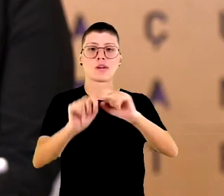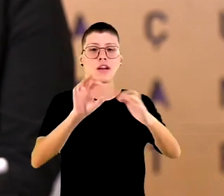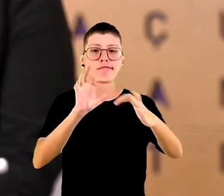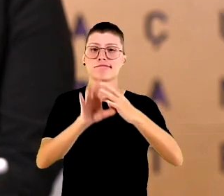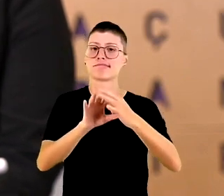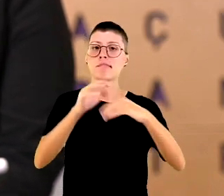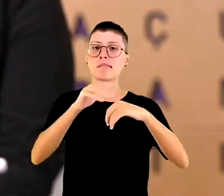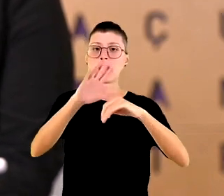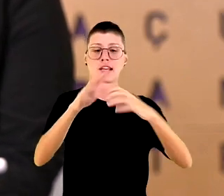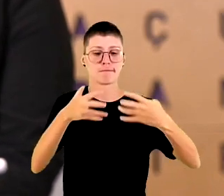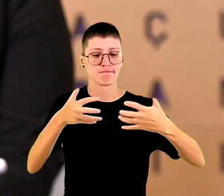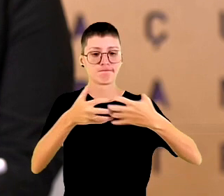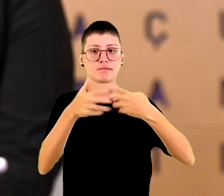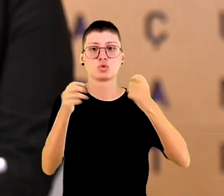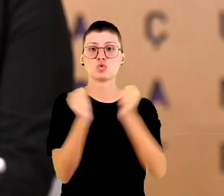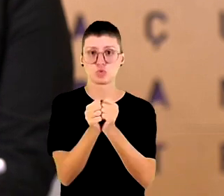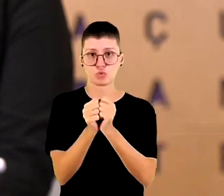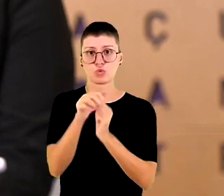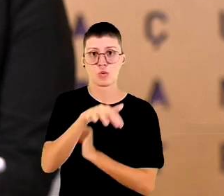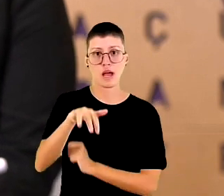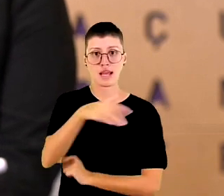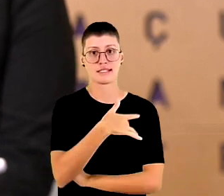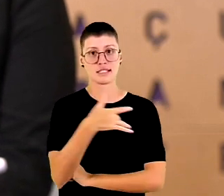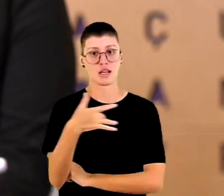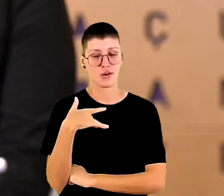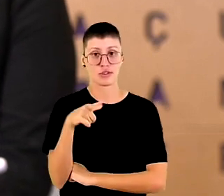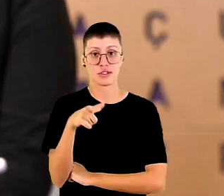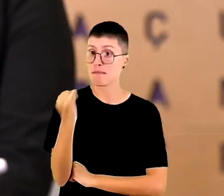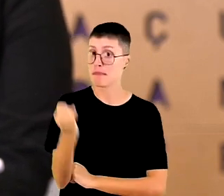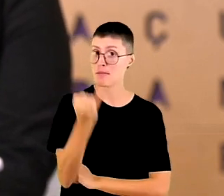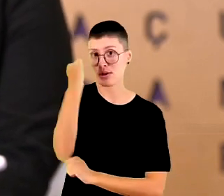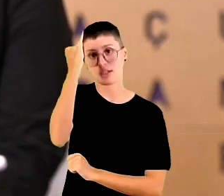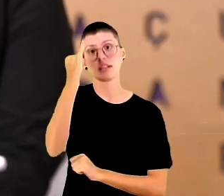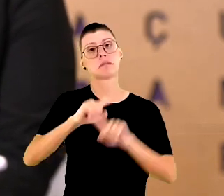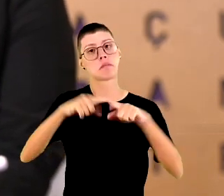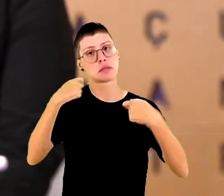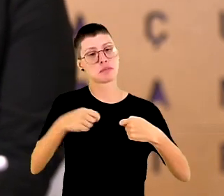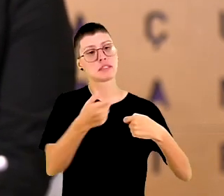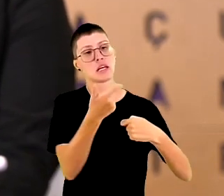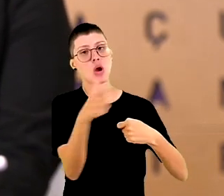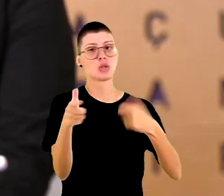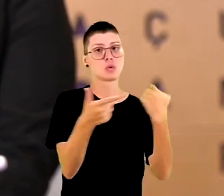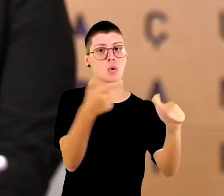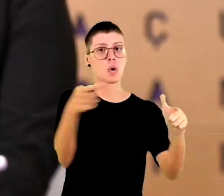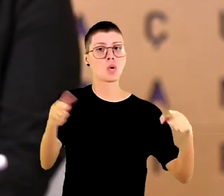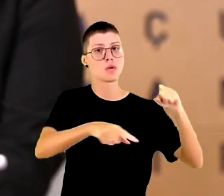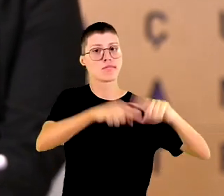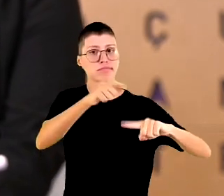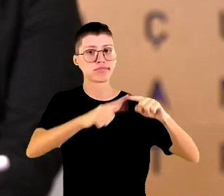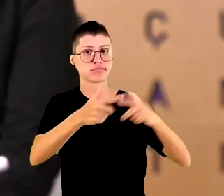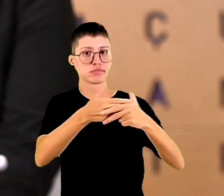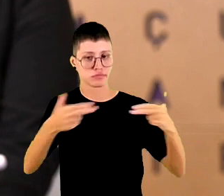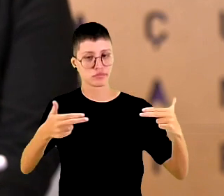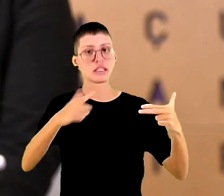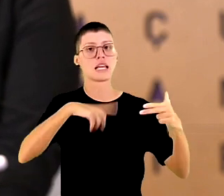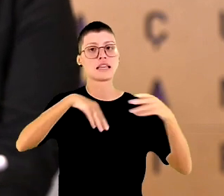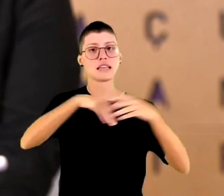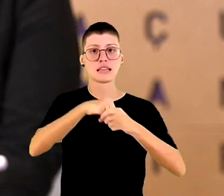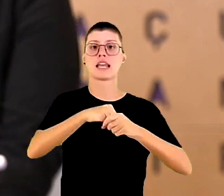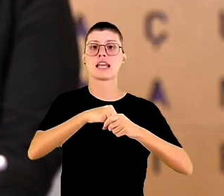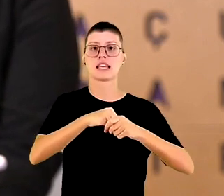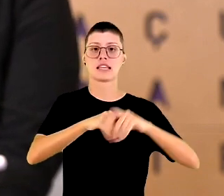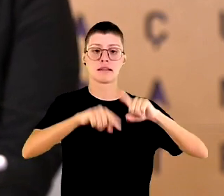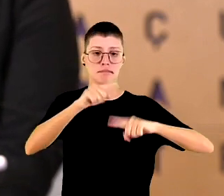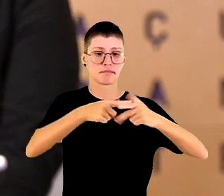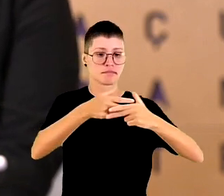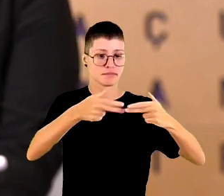ali no plano de saúde, que é importante, é necessário, mas tem que ter alguns complementos, a gente tem uma necessidade de suporte justamente por uma